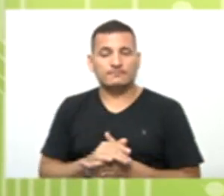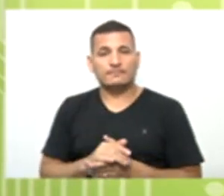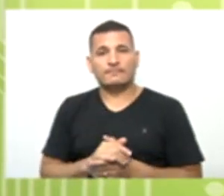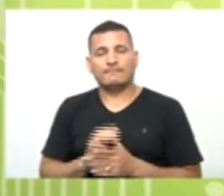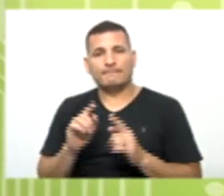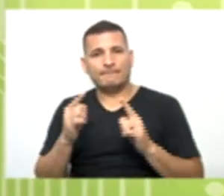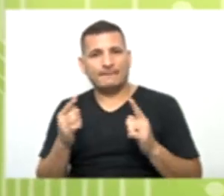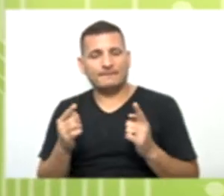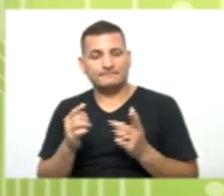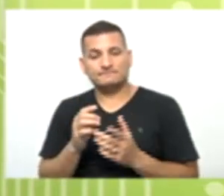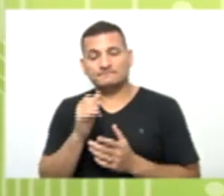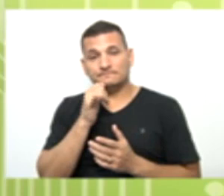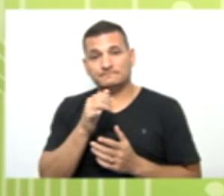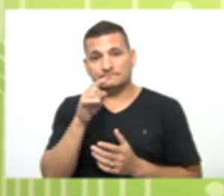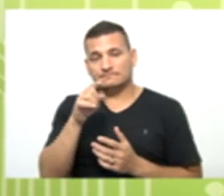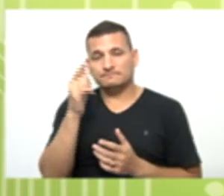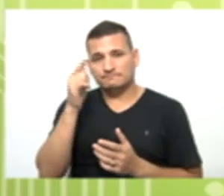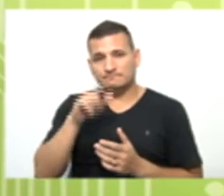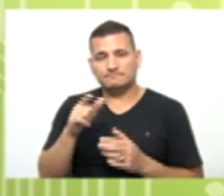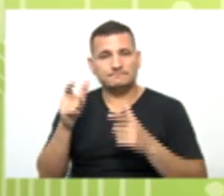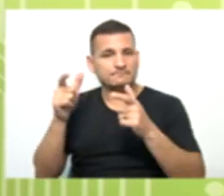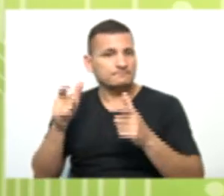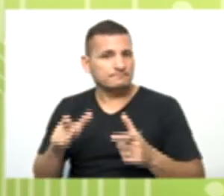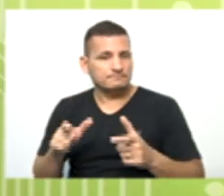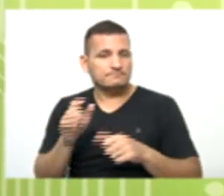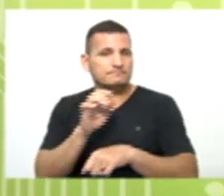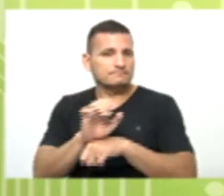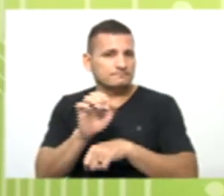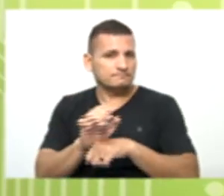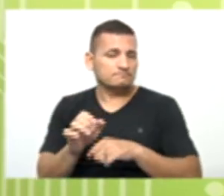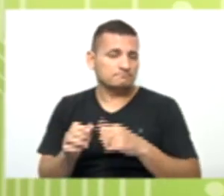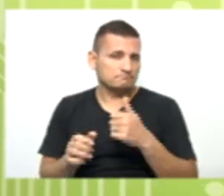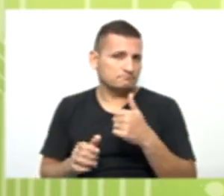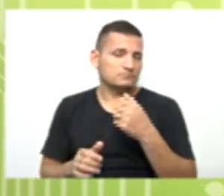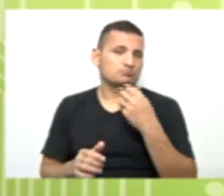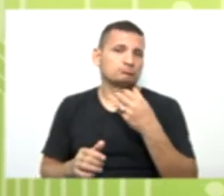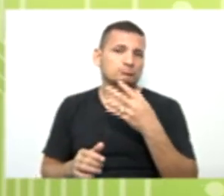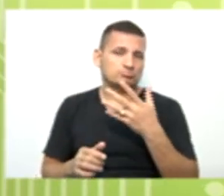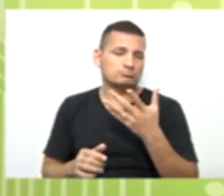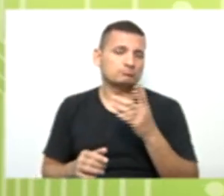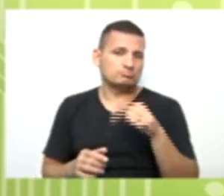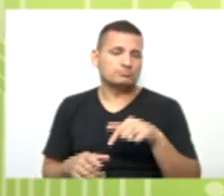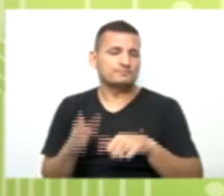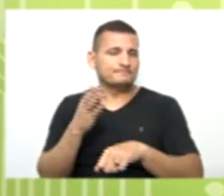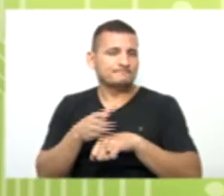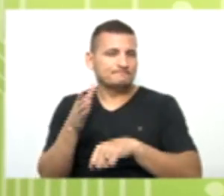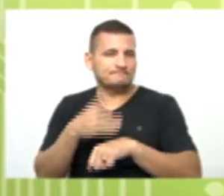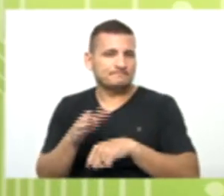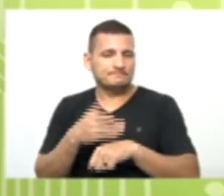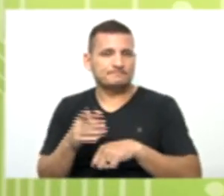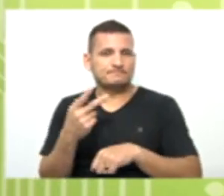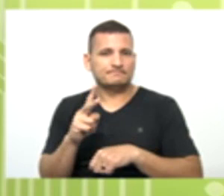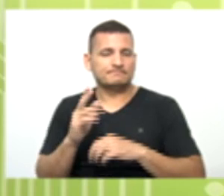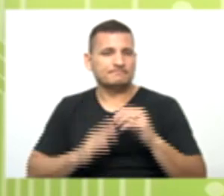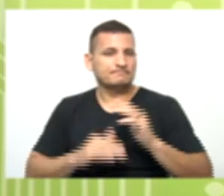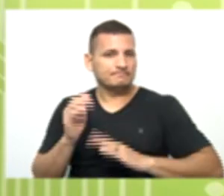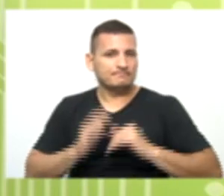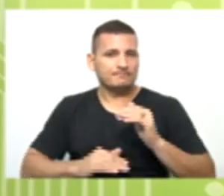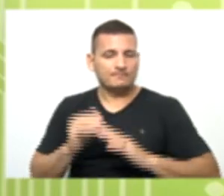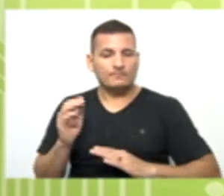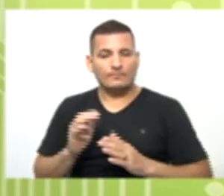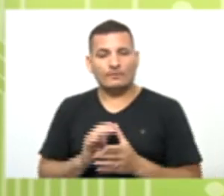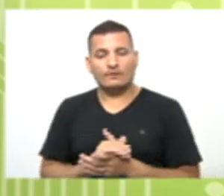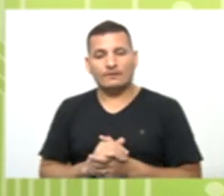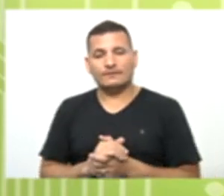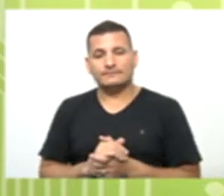Todavia, se você conseguir um local para estagiar, já é o momento do exercício da sua prática profissional.